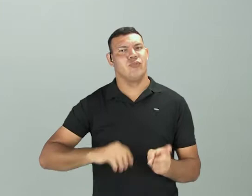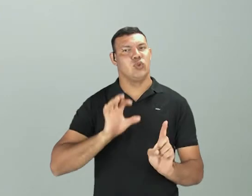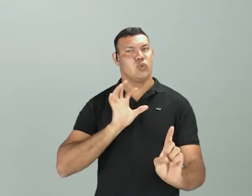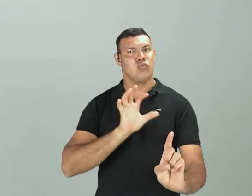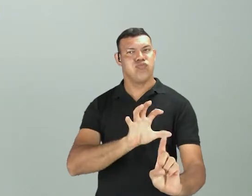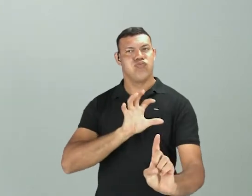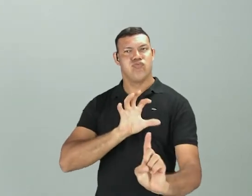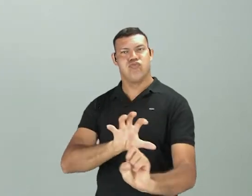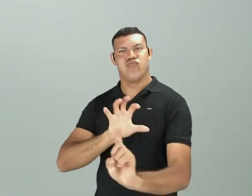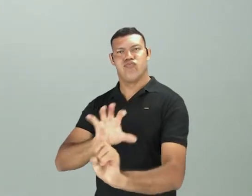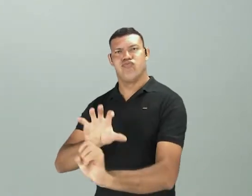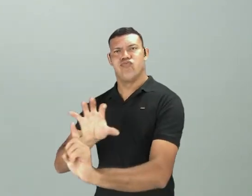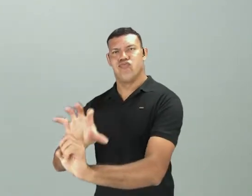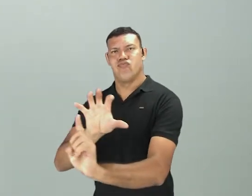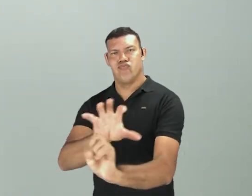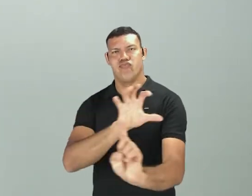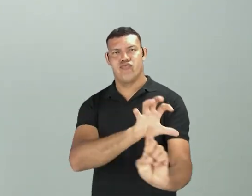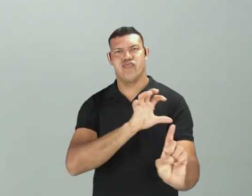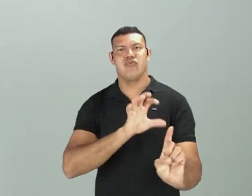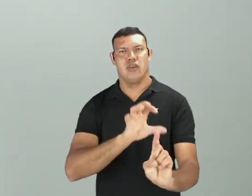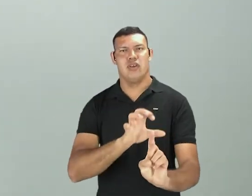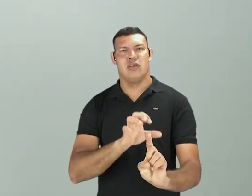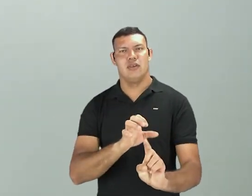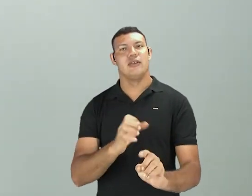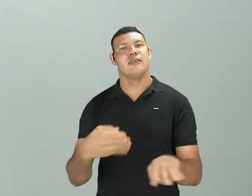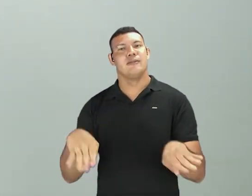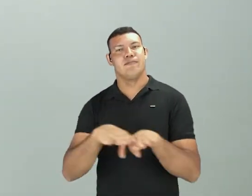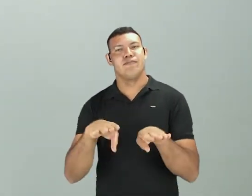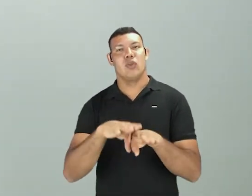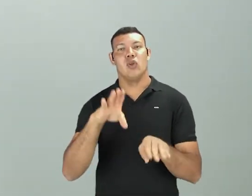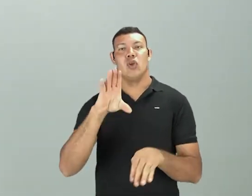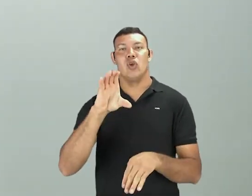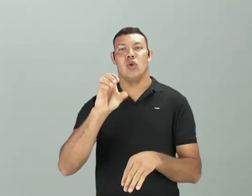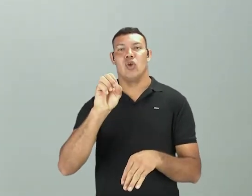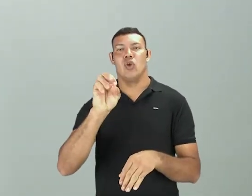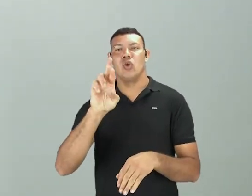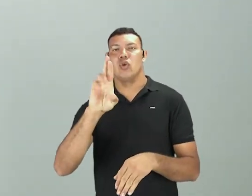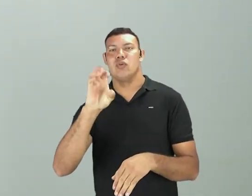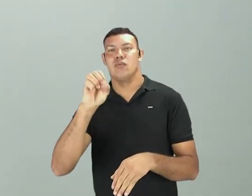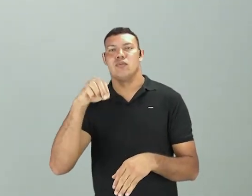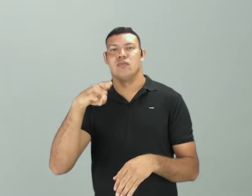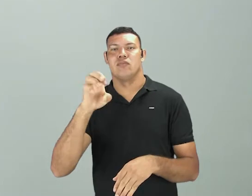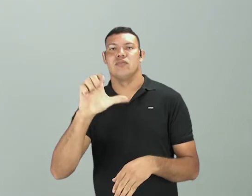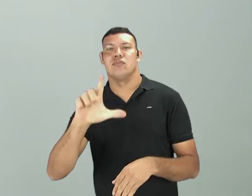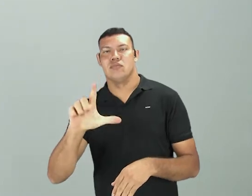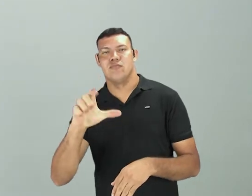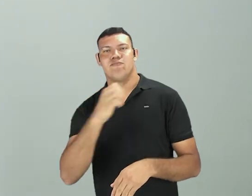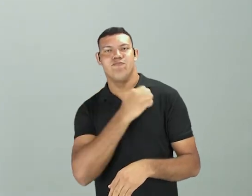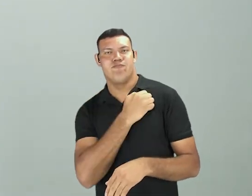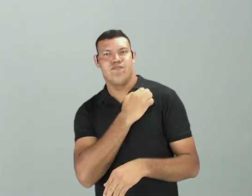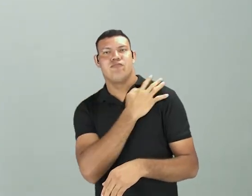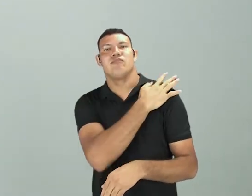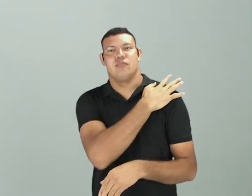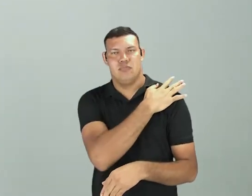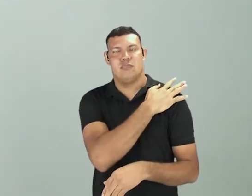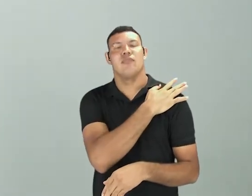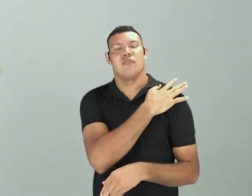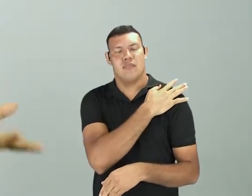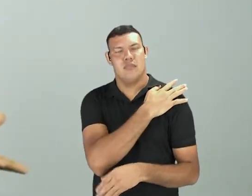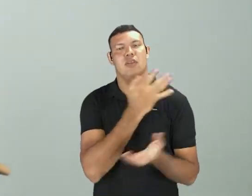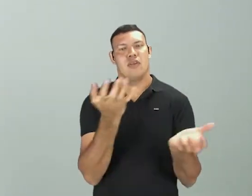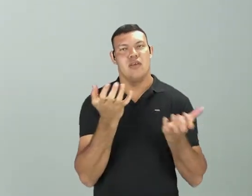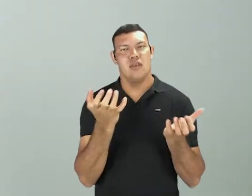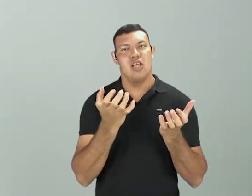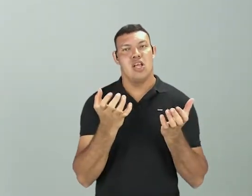influentes mandavam, né? A gente vai ter os coronéis, que a gente vai discutir já já sobre isso. Então, esse voto aberto também, ele fazia com